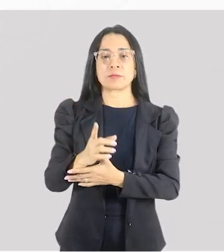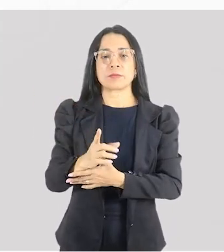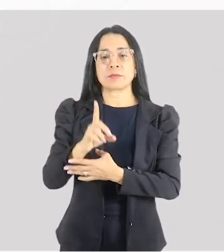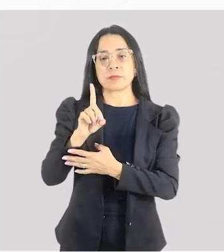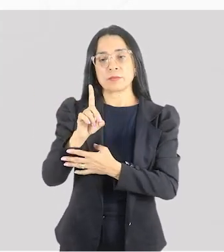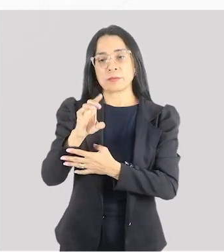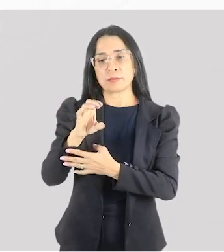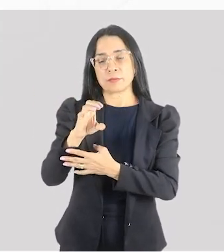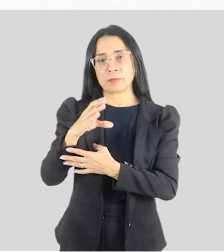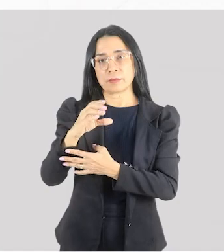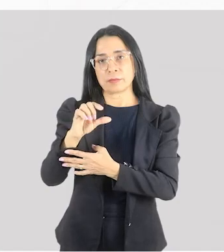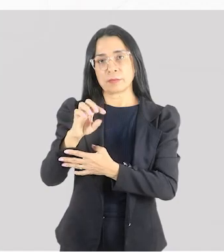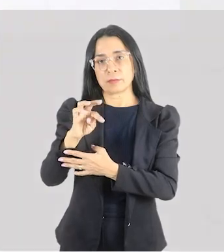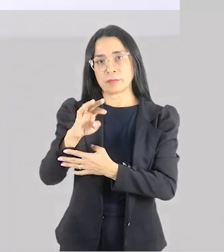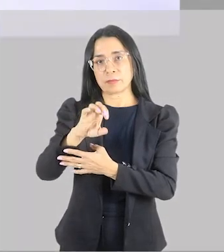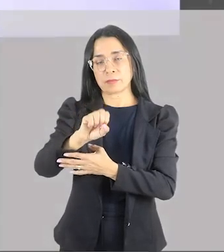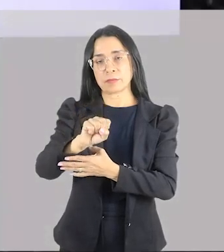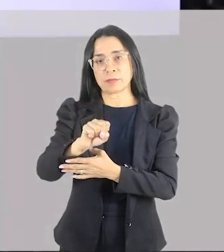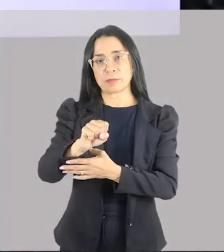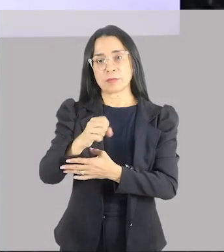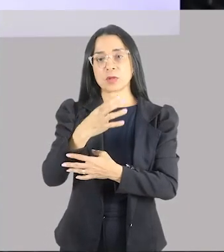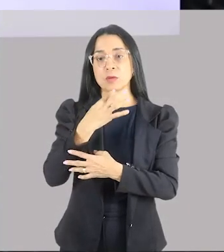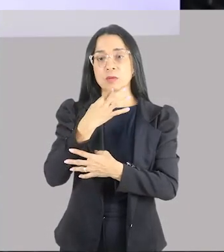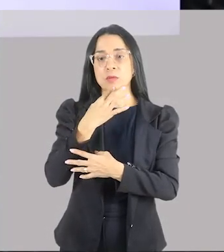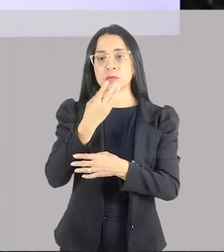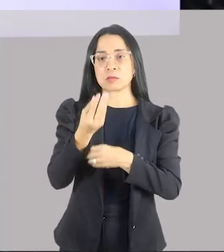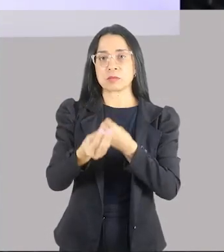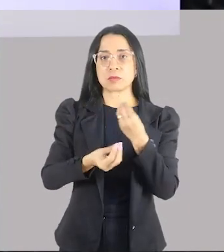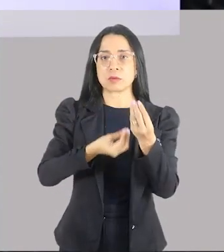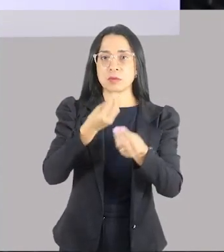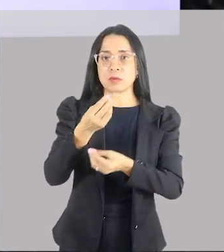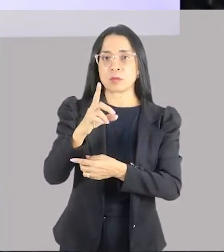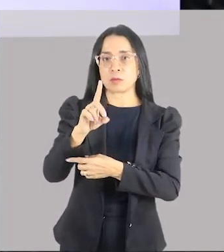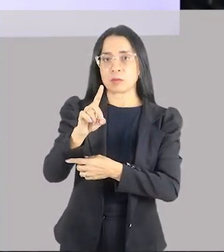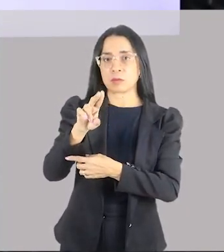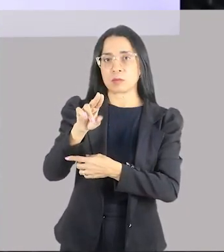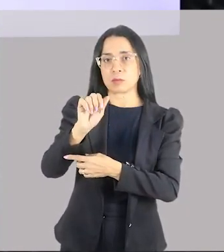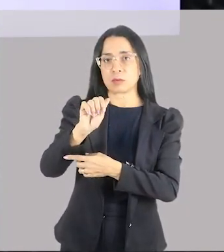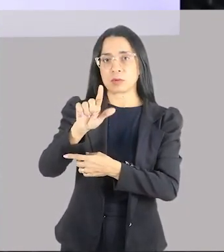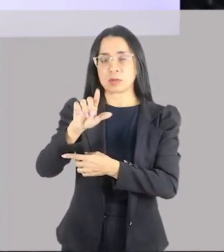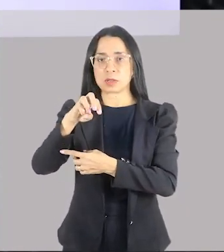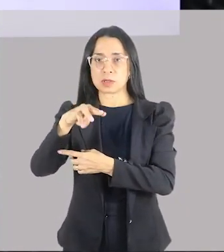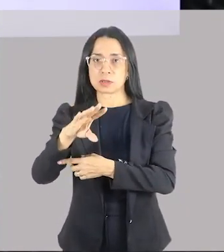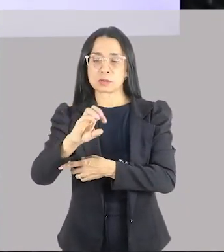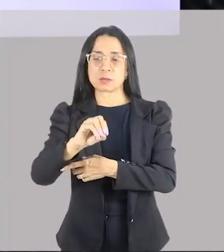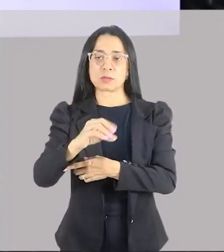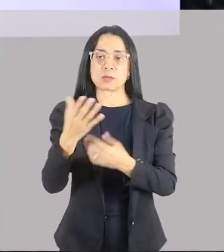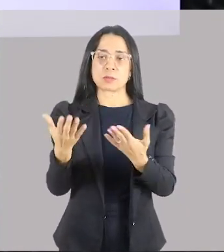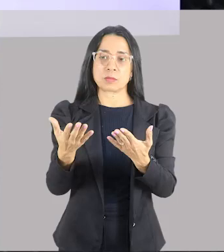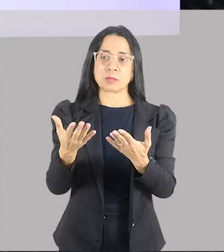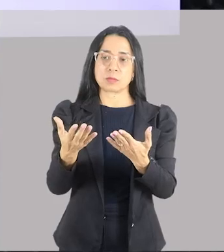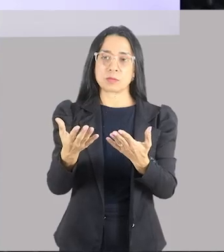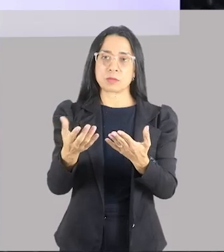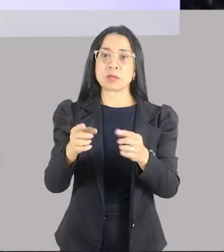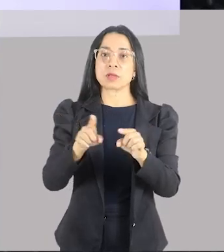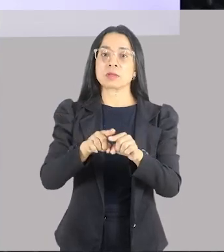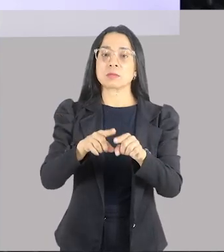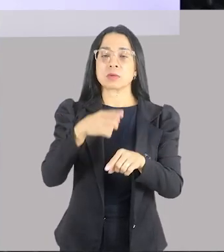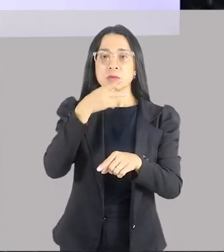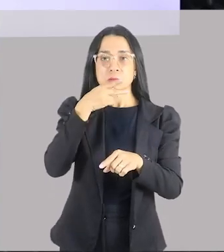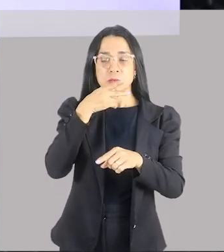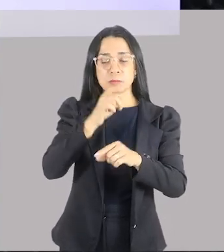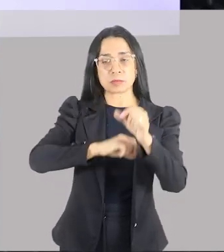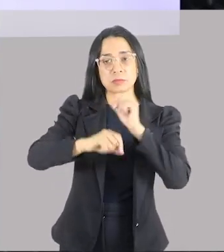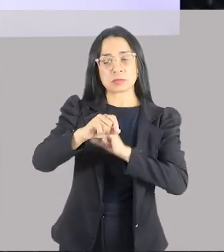conhecido como dualismo. Olha só a dica, presta atenção nisso aqui. Descartes, assim como Platão, ele é